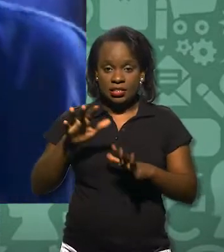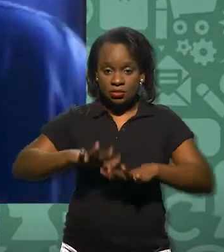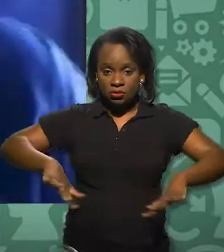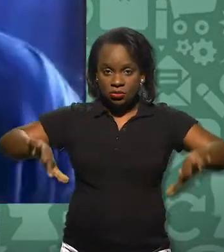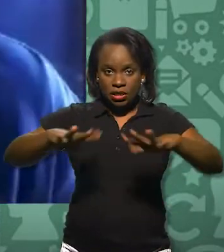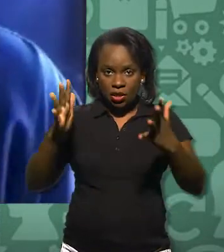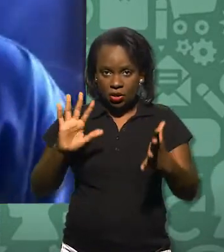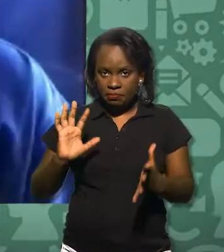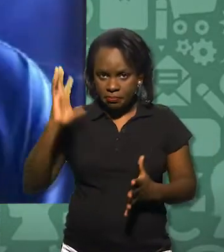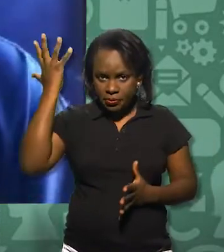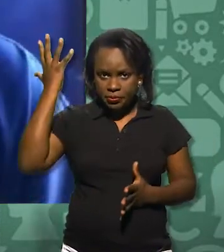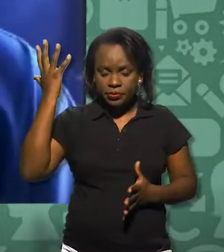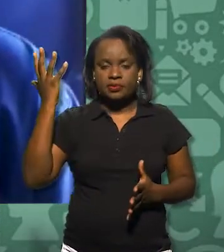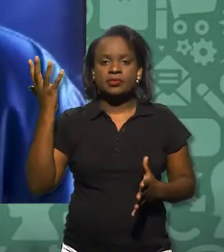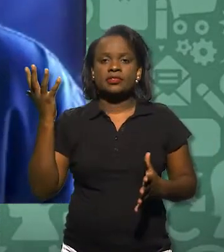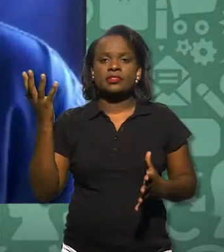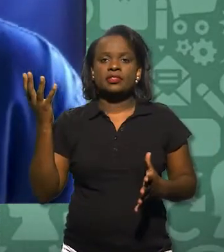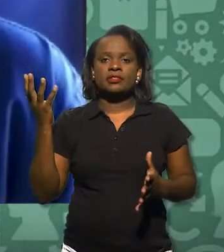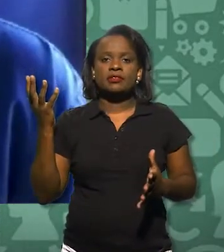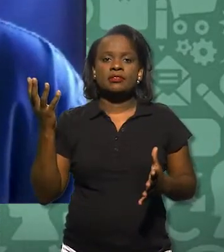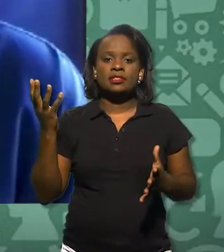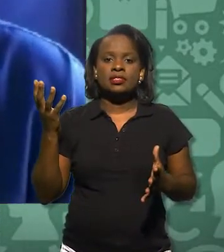essa situação que aconteceu